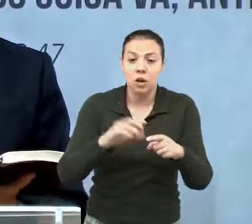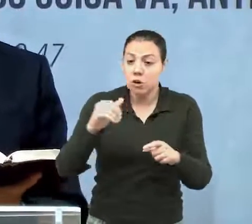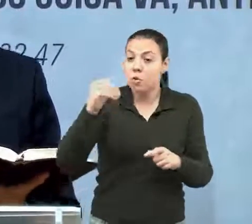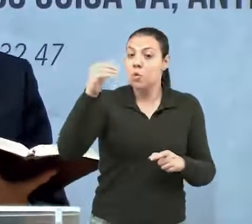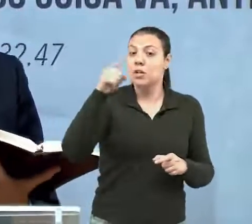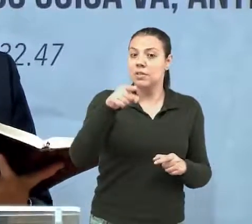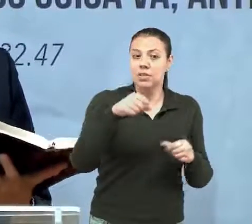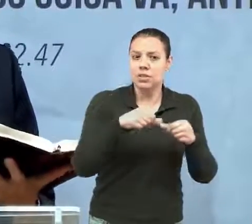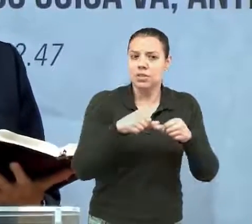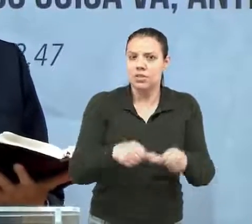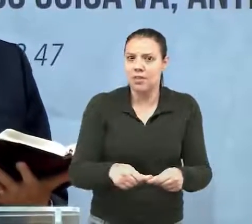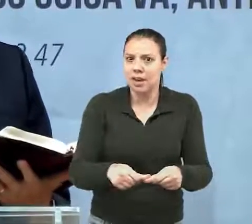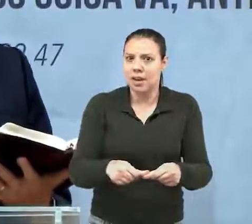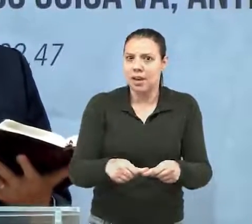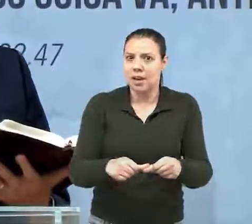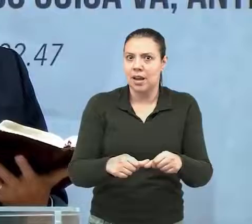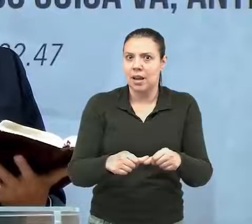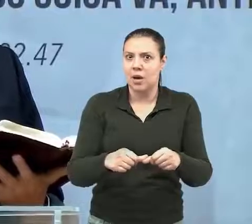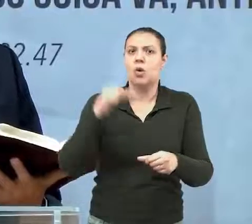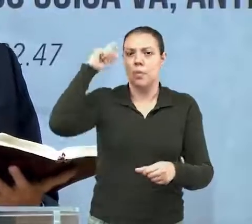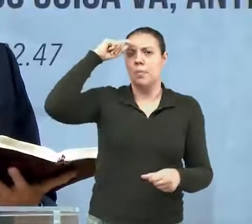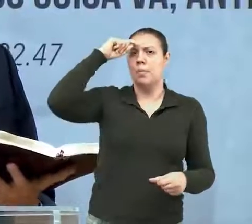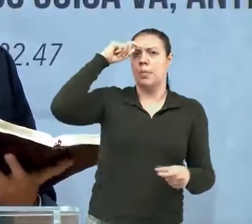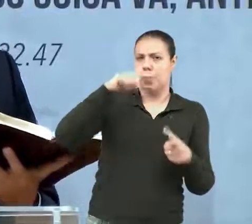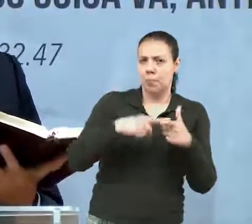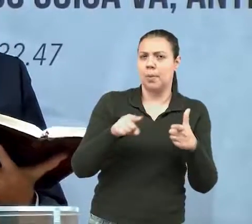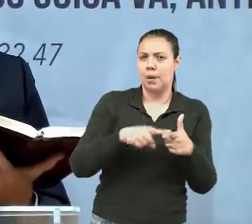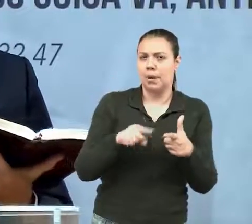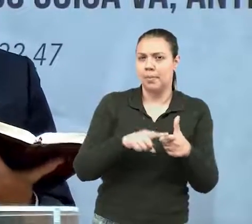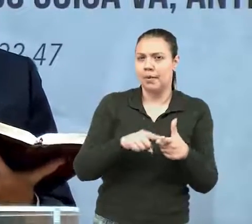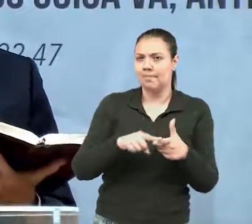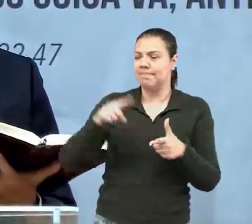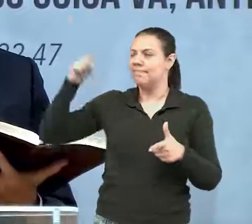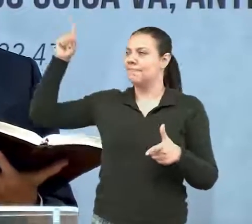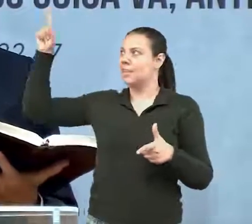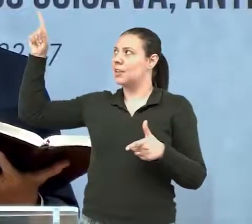situações, eu serei contigo.